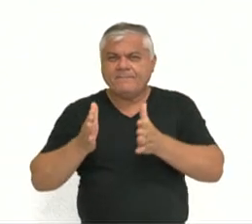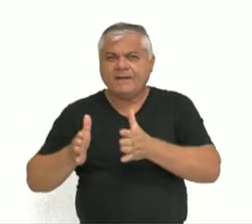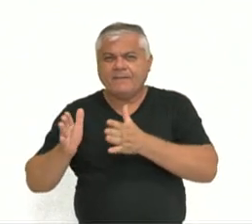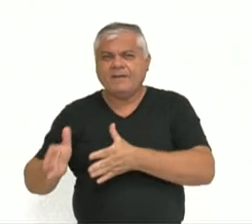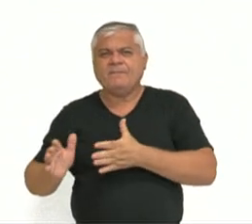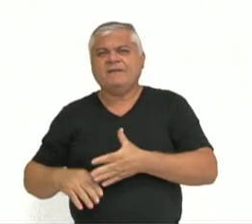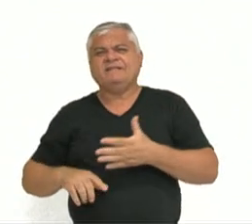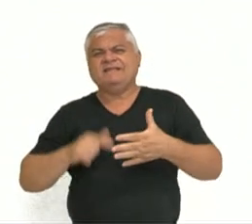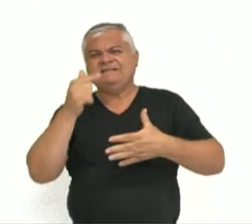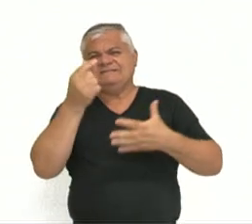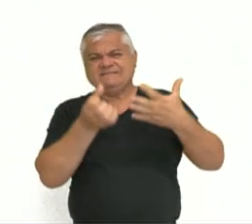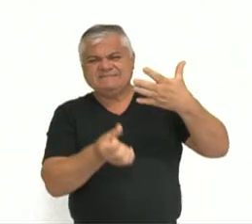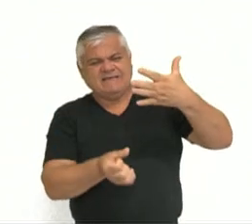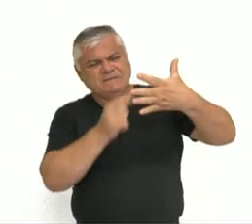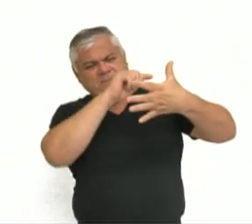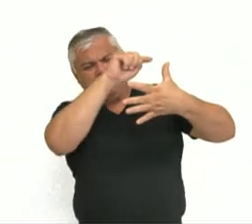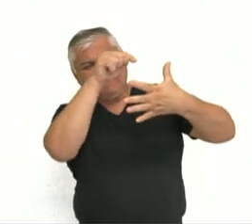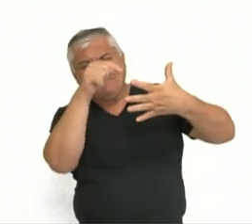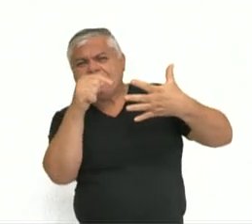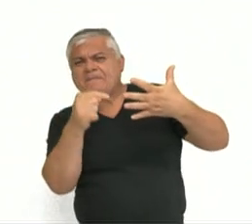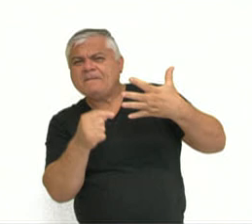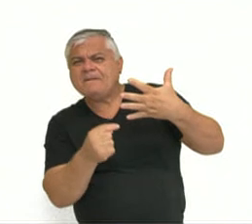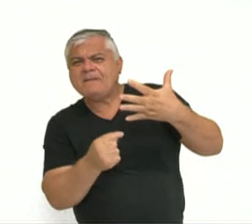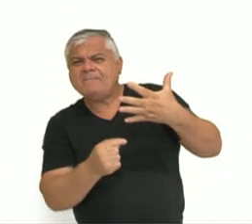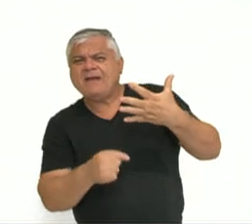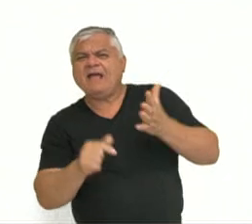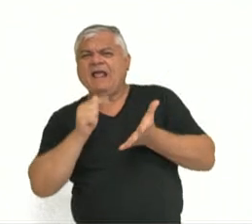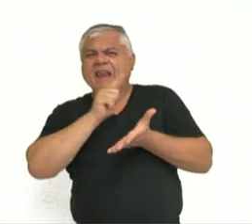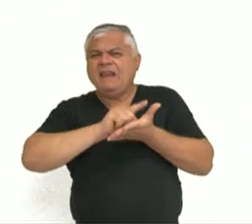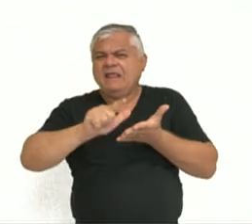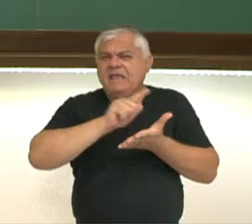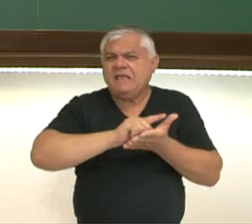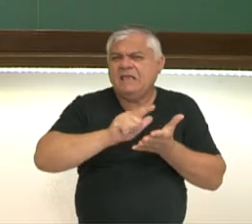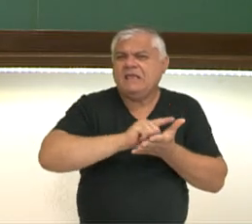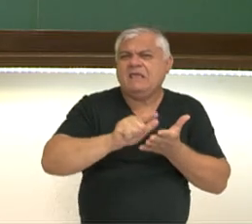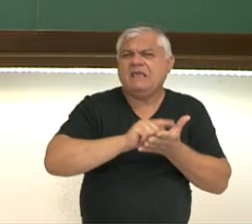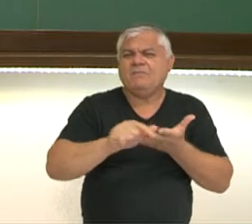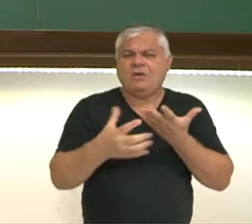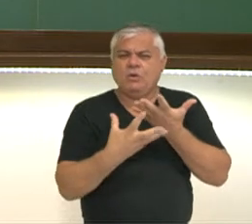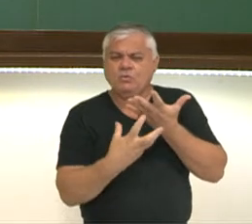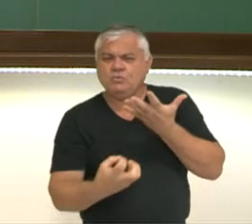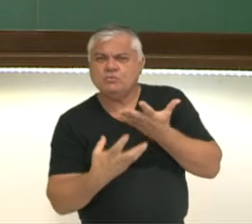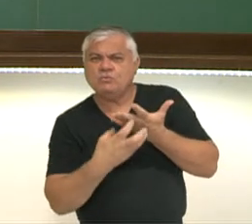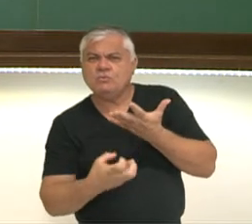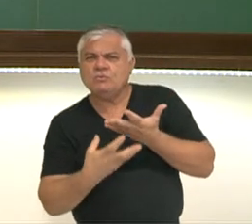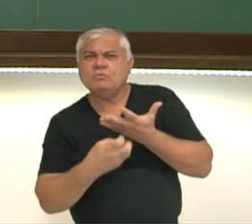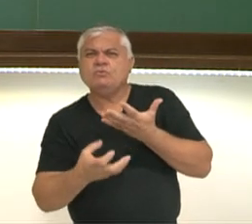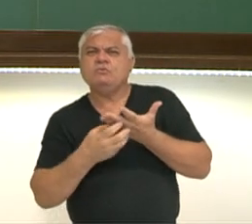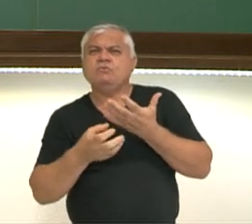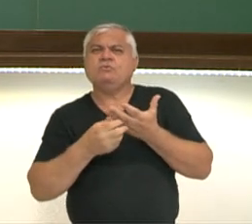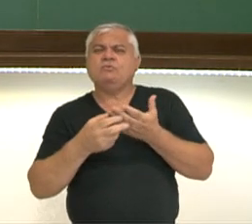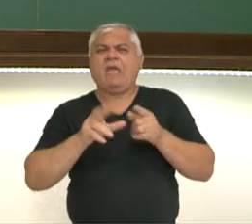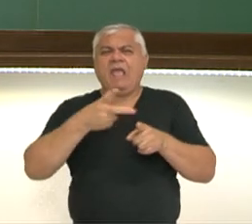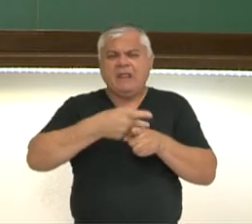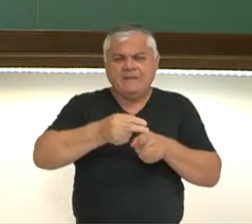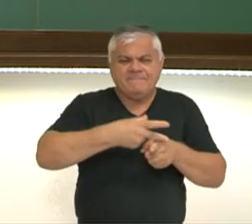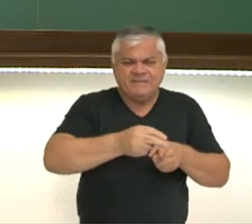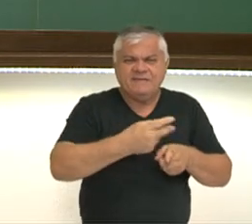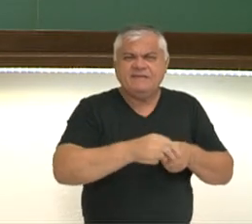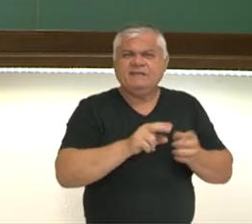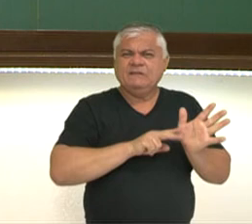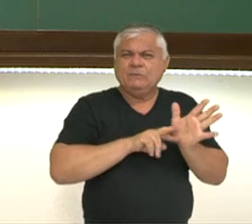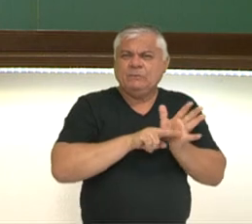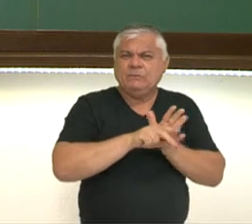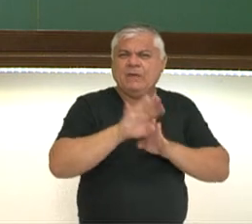a decantação são a filtração a desinfecção que vai eliminar os